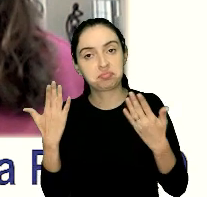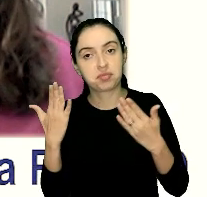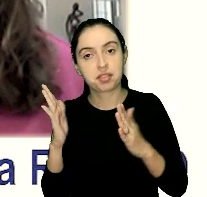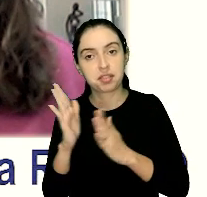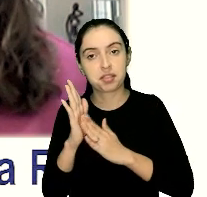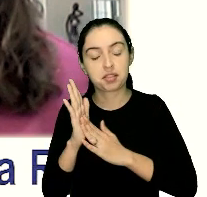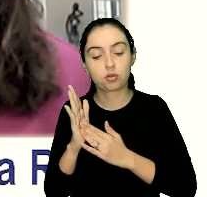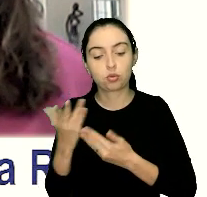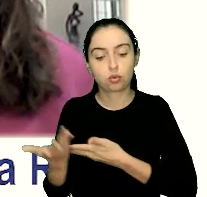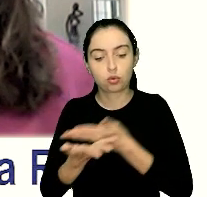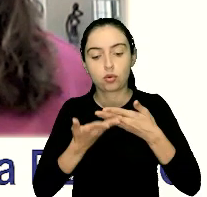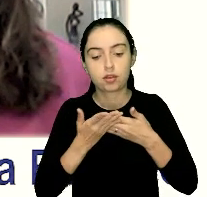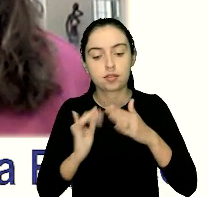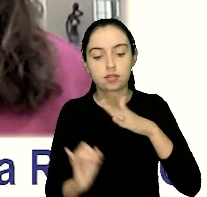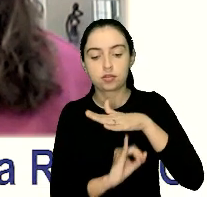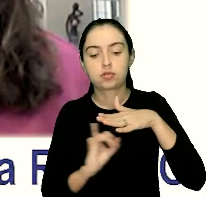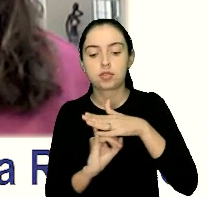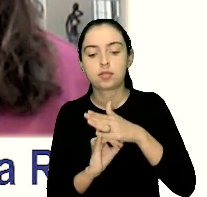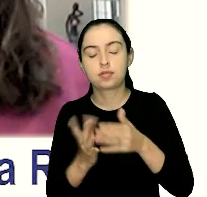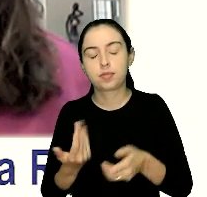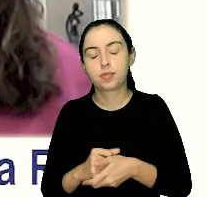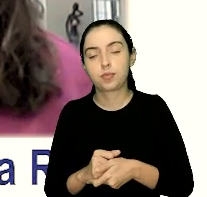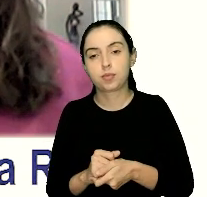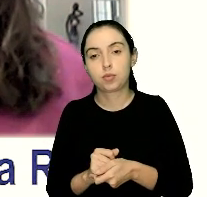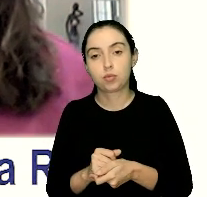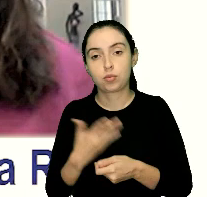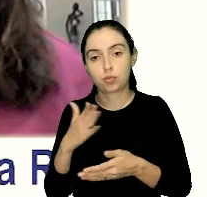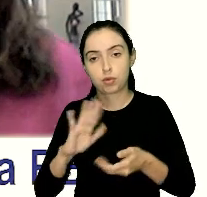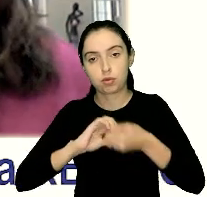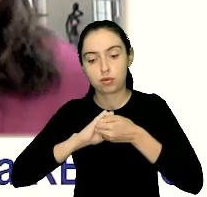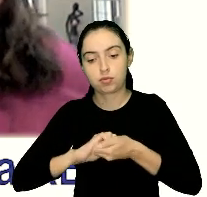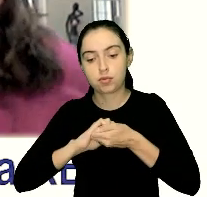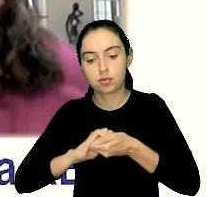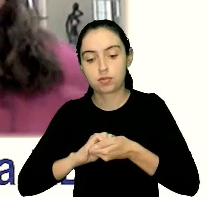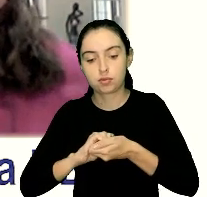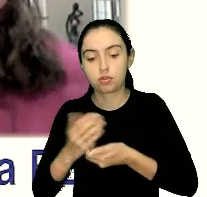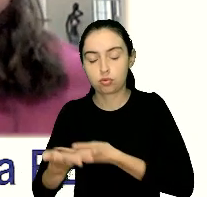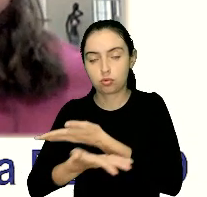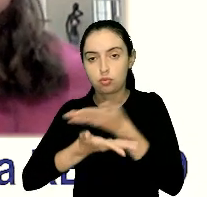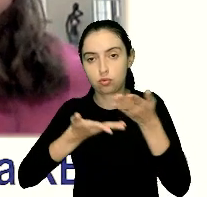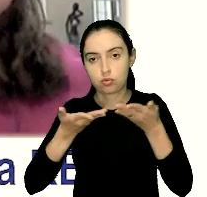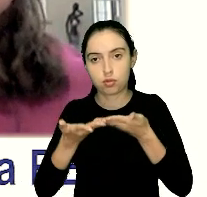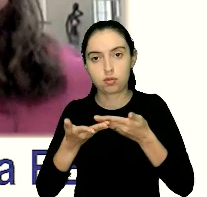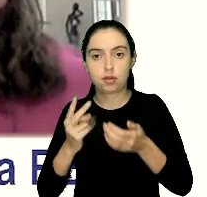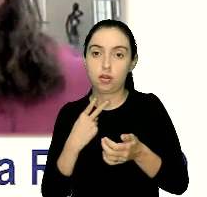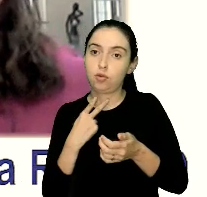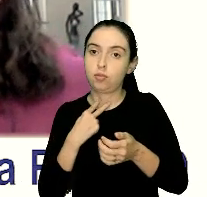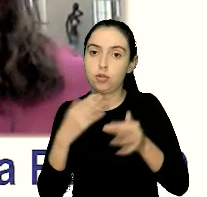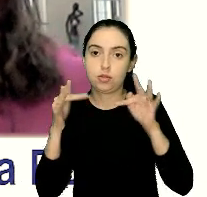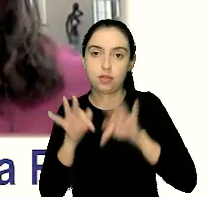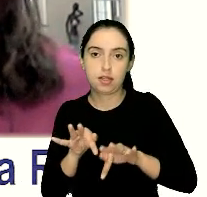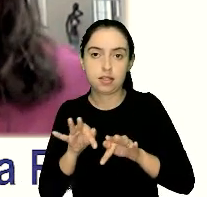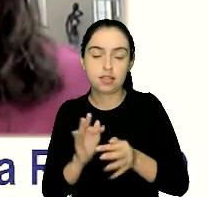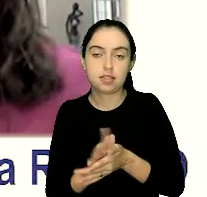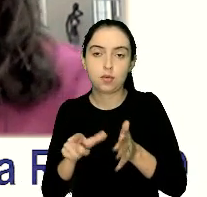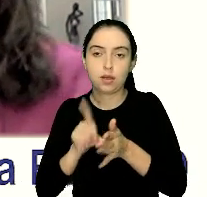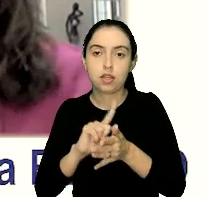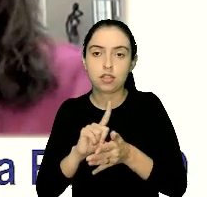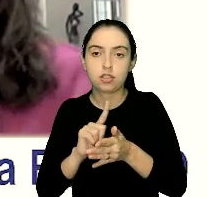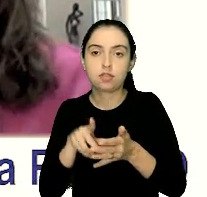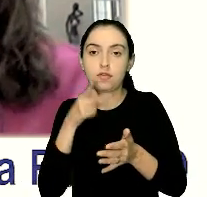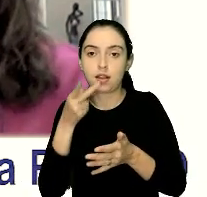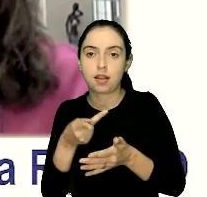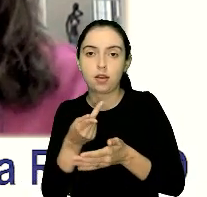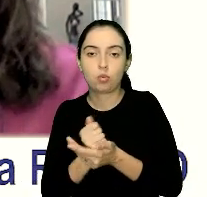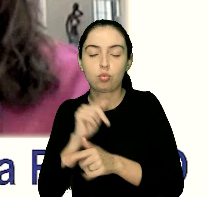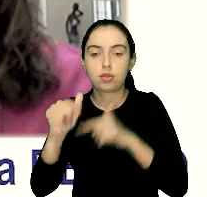Então, eu gostaria de cumprimentar uma vez mais a todos. Não posso encerrar sem também fazer menção ao trabalho desenvolvido pela doutora